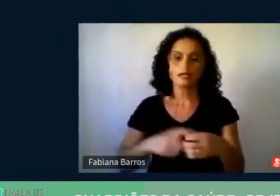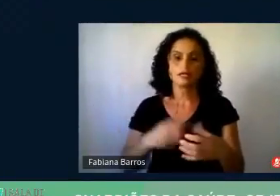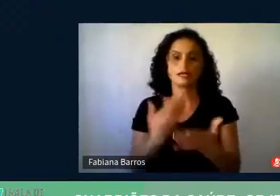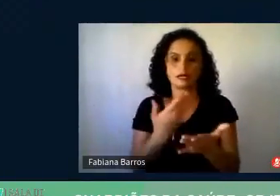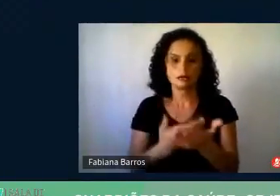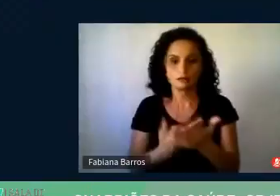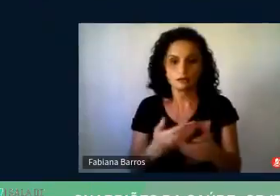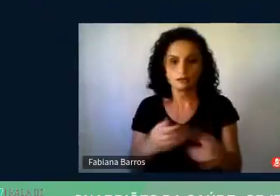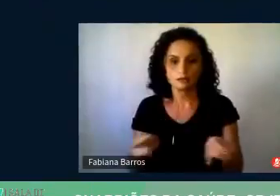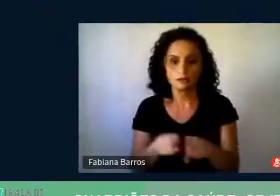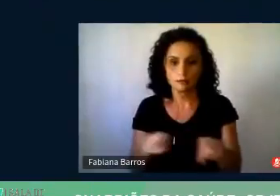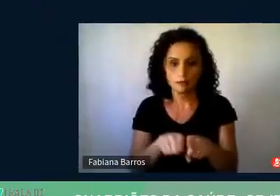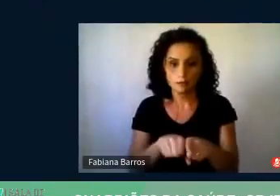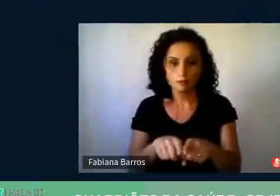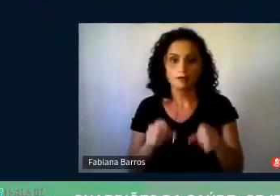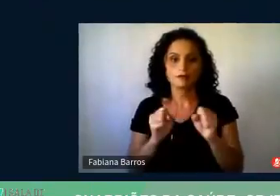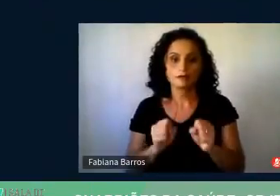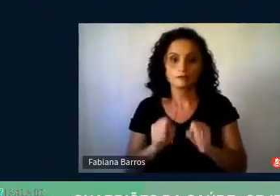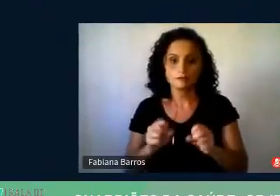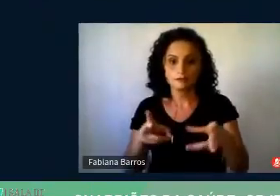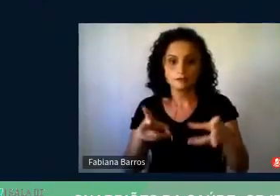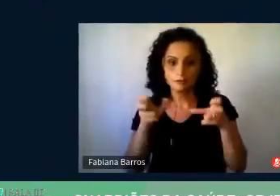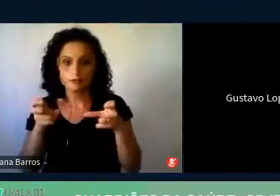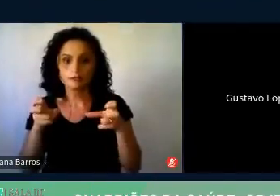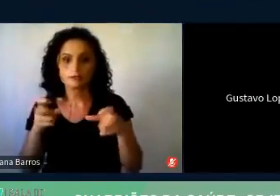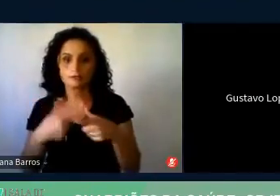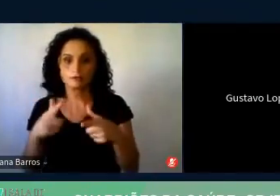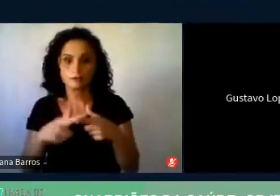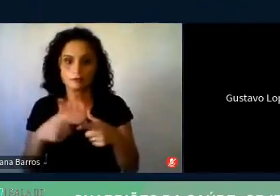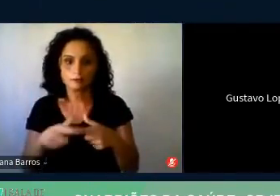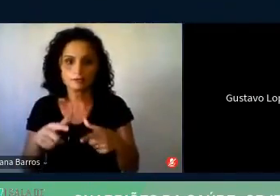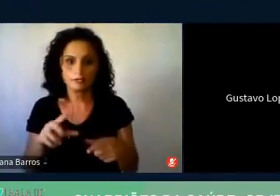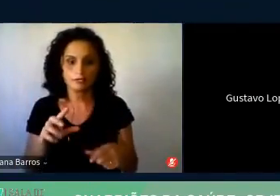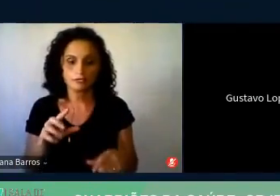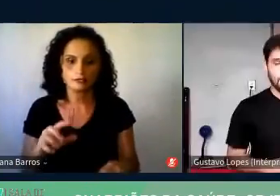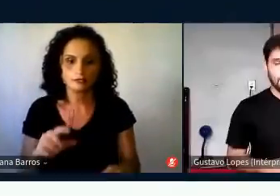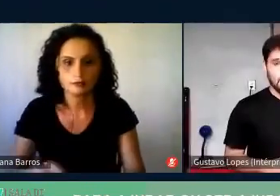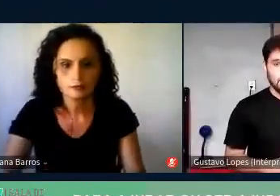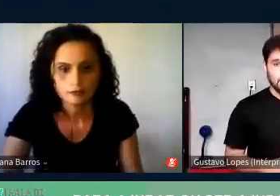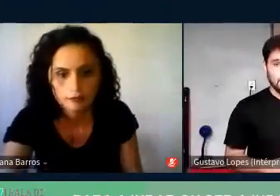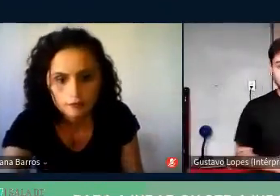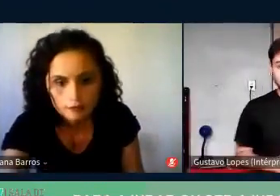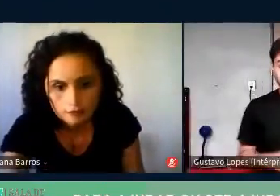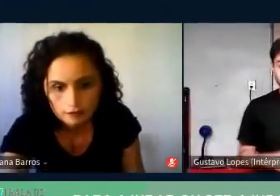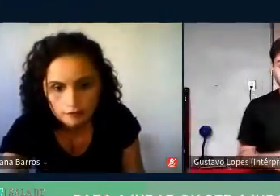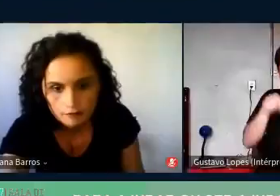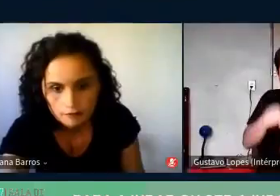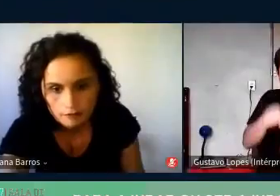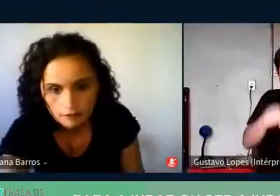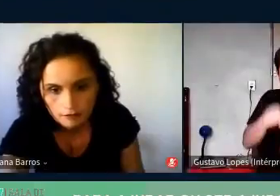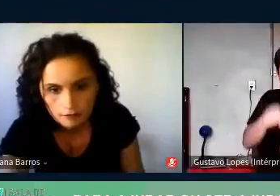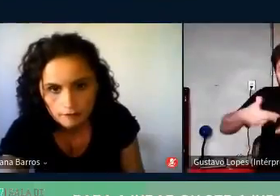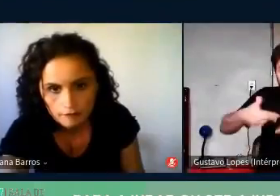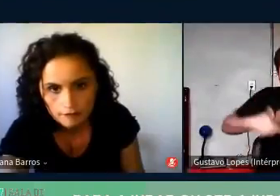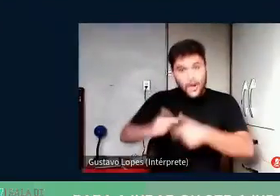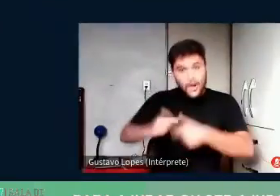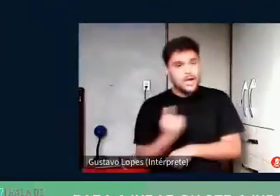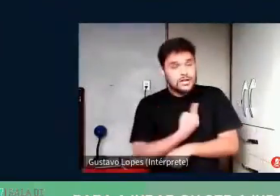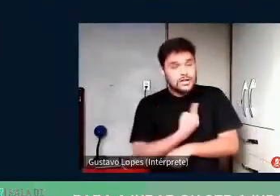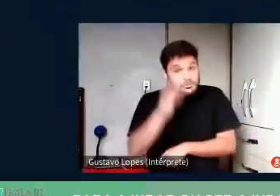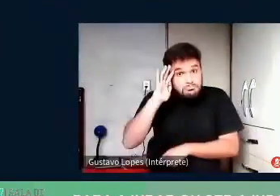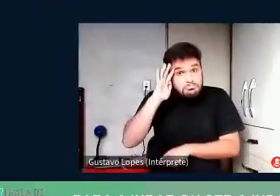essas escolas a poder detectar rápido e responder rápido. Então, esse é o tipo de atividade que a gente imagina que pode fazer a